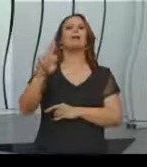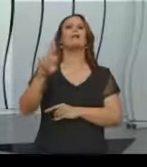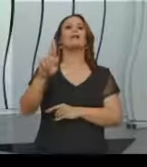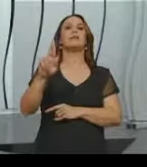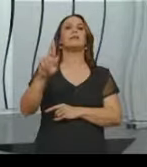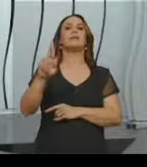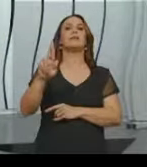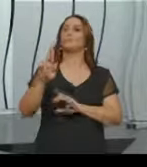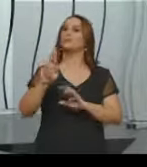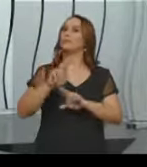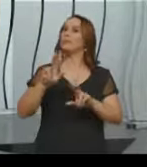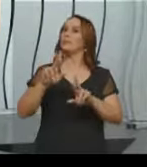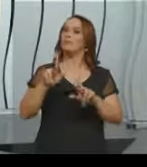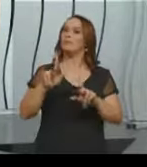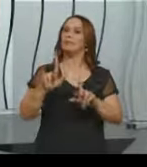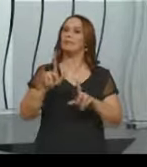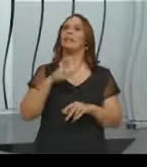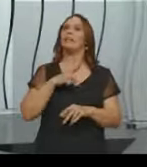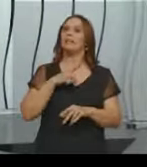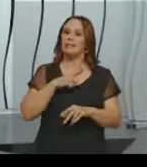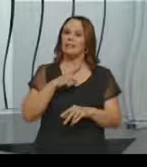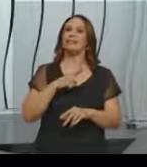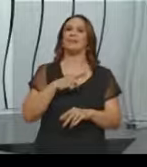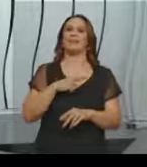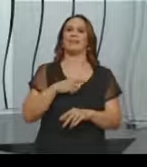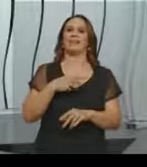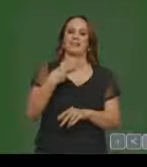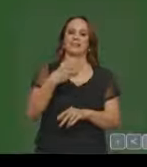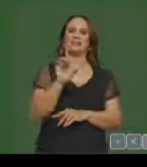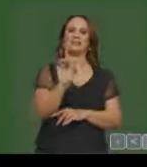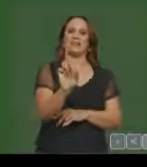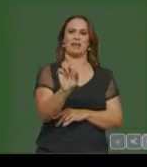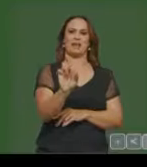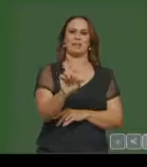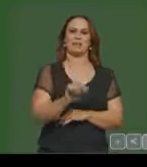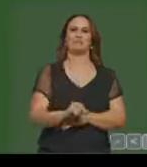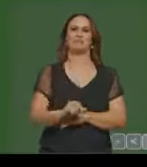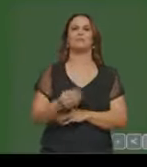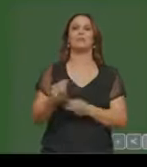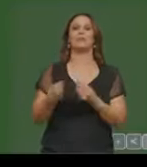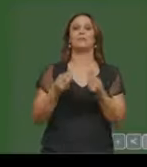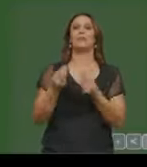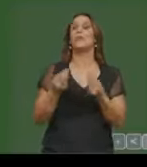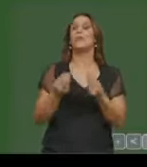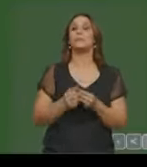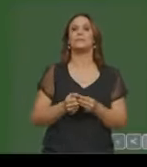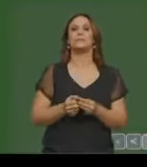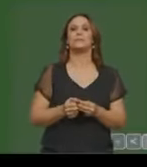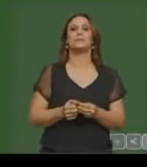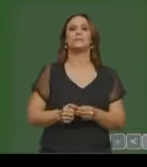que é a representação em 3D dele? Seria 2 hidrogênios sobre o mesmo ângulo